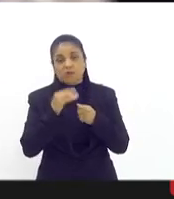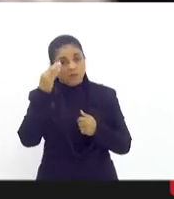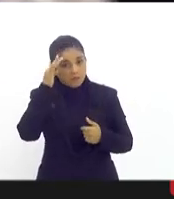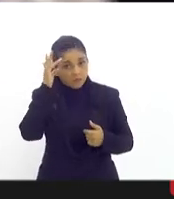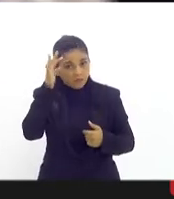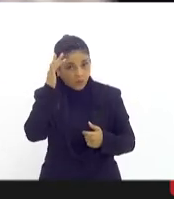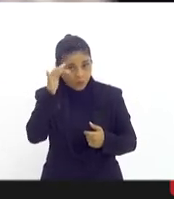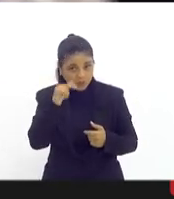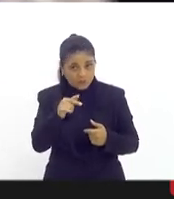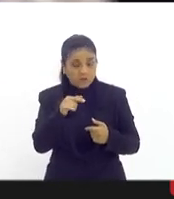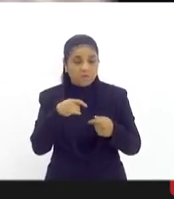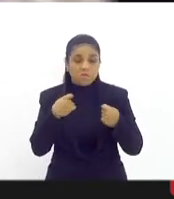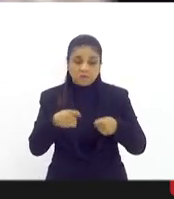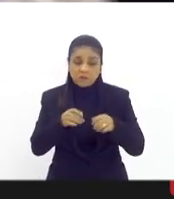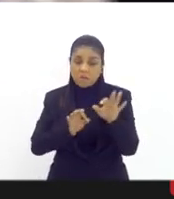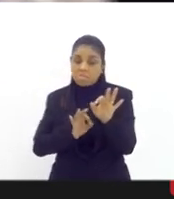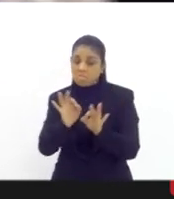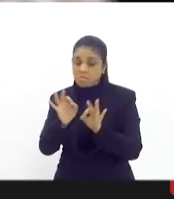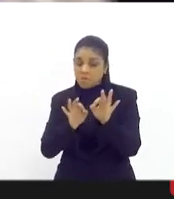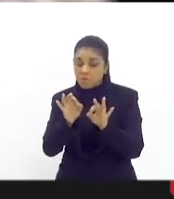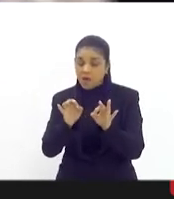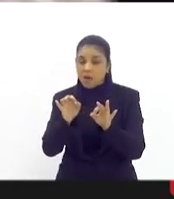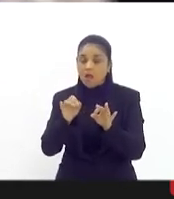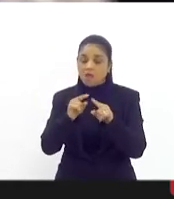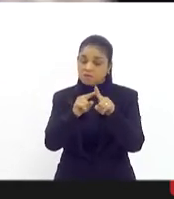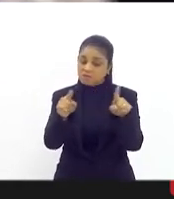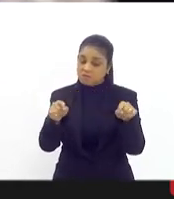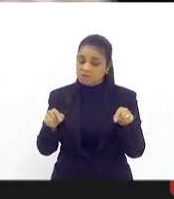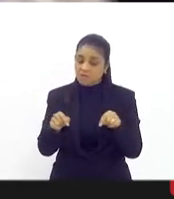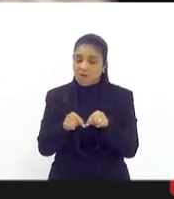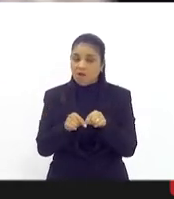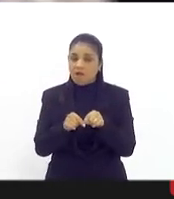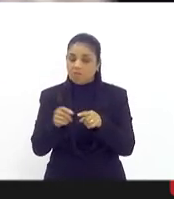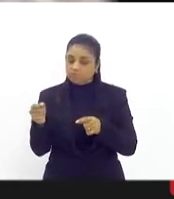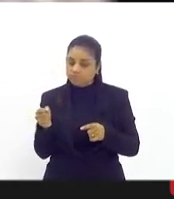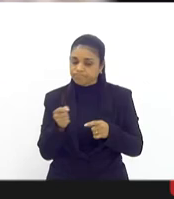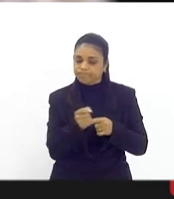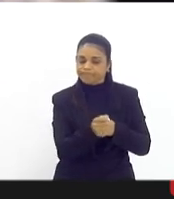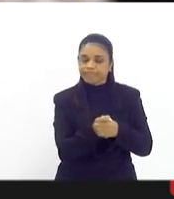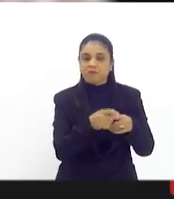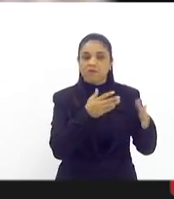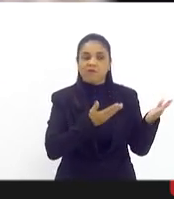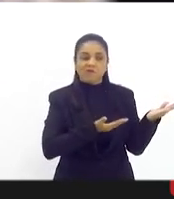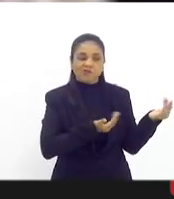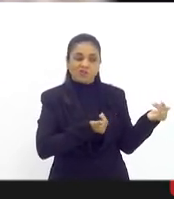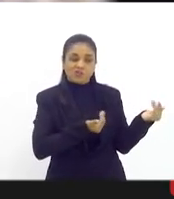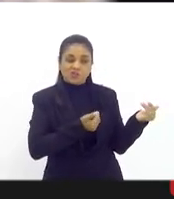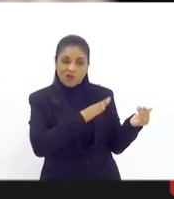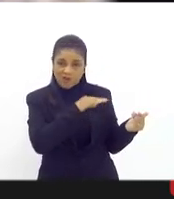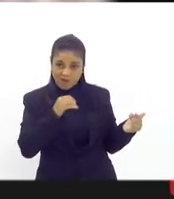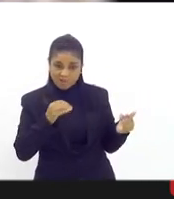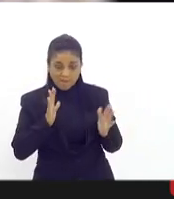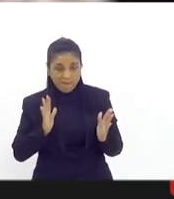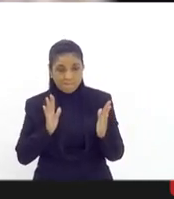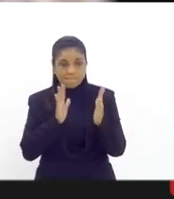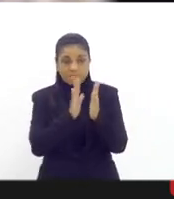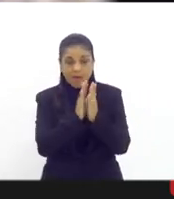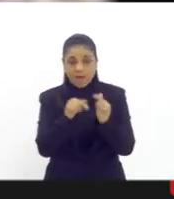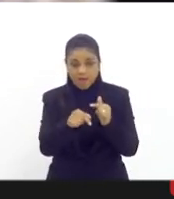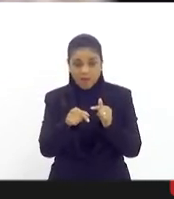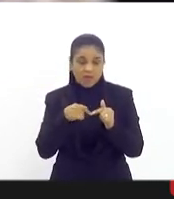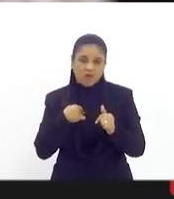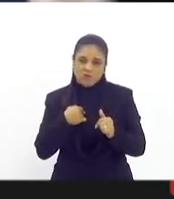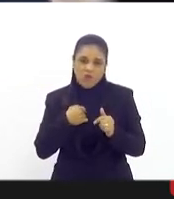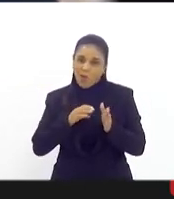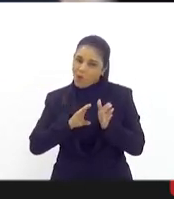na sala de aula. Eles precisam estar preparados para essa realidade de enfrentar esses moleques que vão vir com tudo para cima querendo dizer que não vai ser eles que vão ensinar a usar o